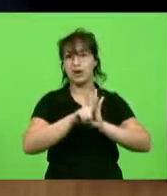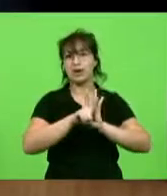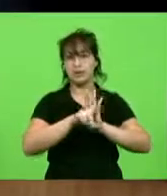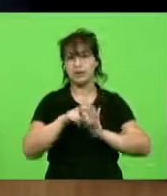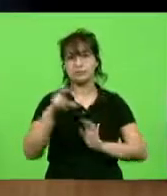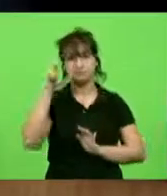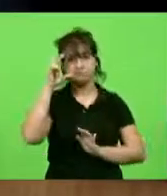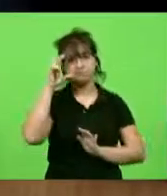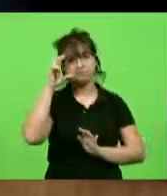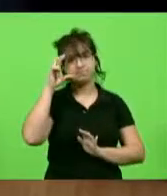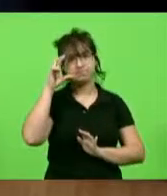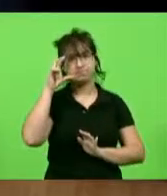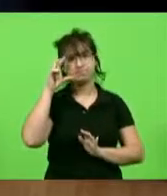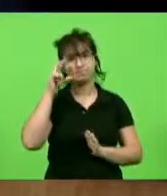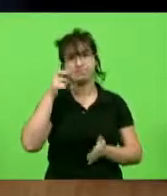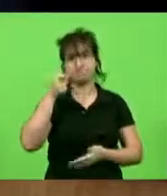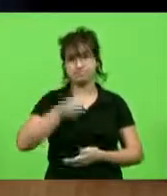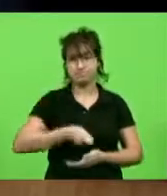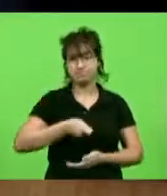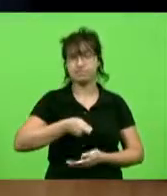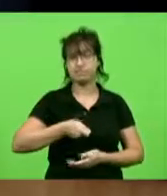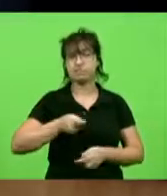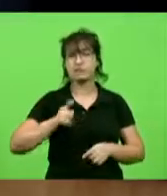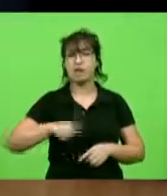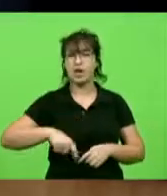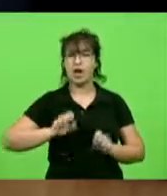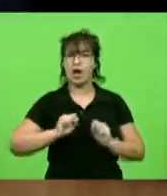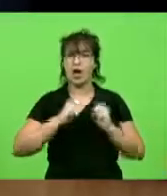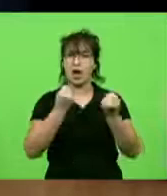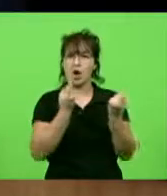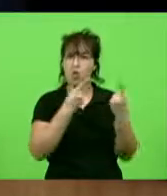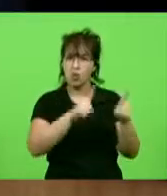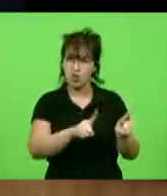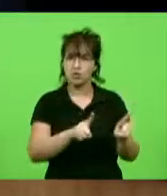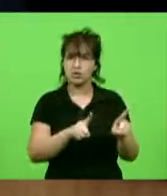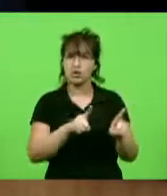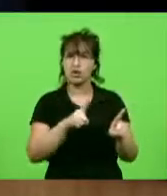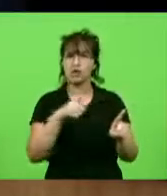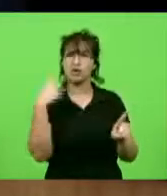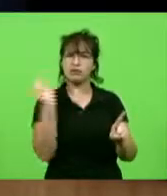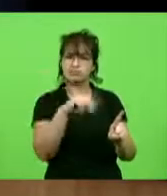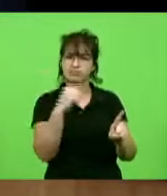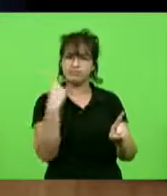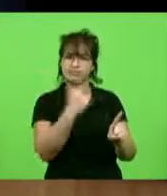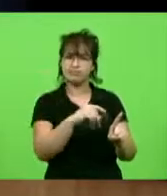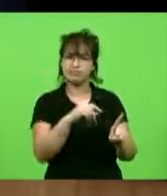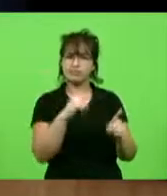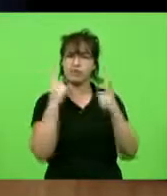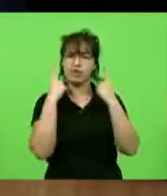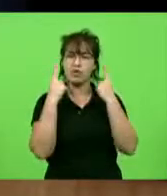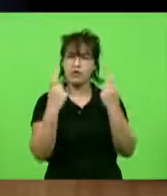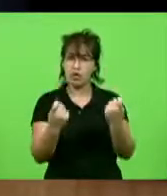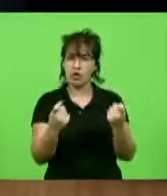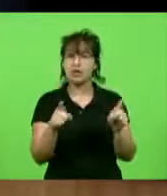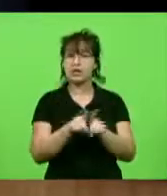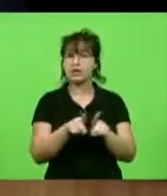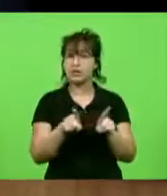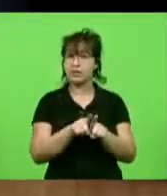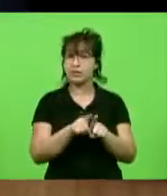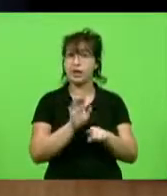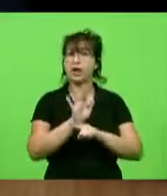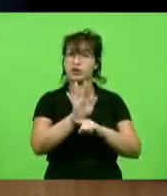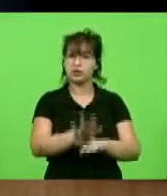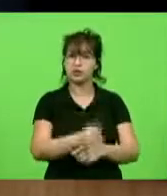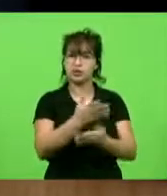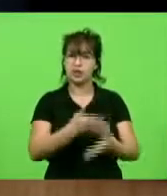de impulsionar reflexões sobre o combate à violência e também contribuir para conscientizar